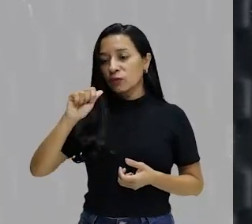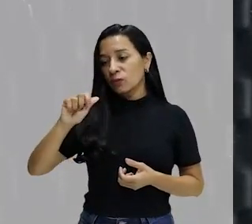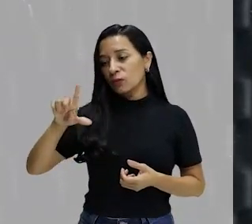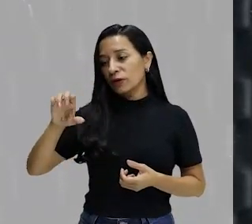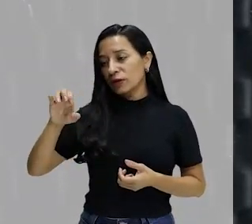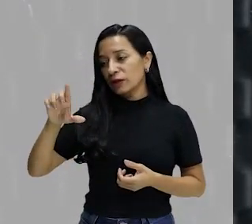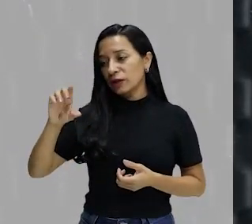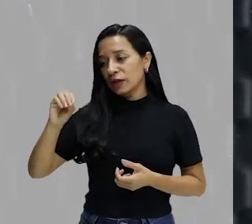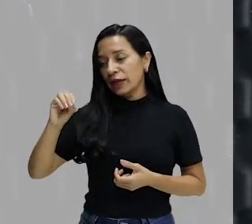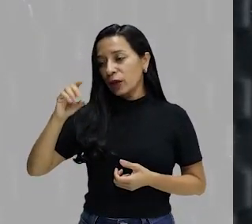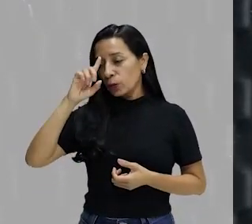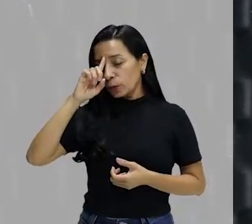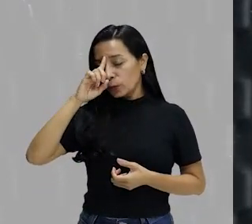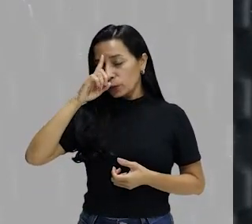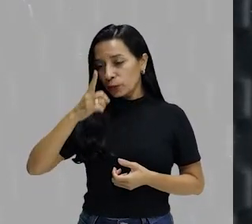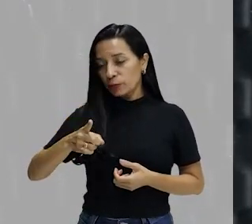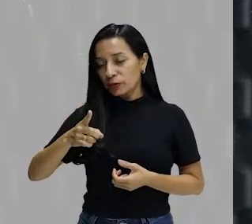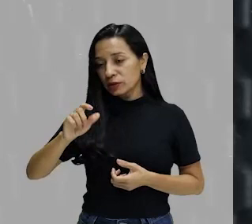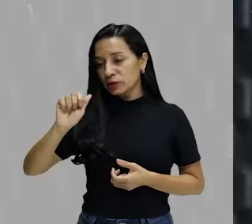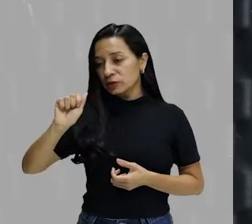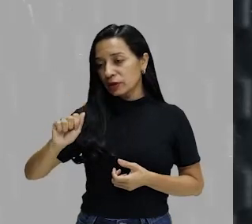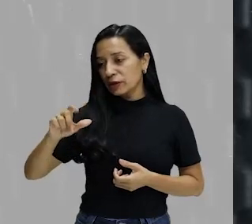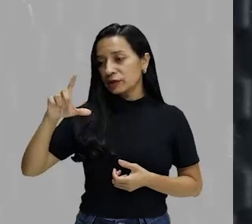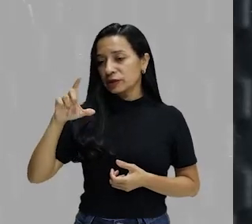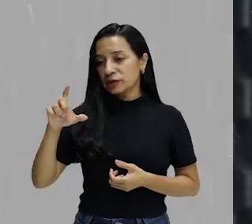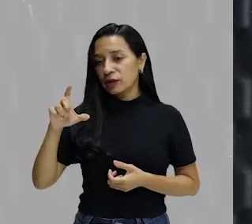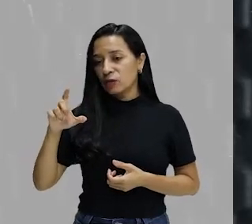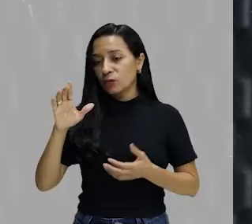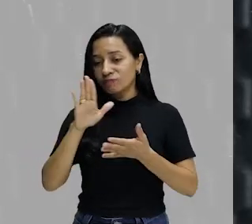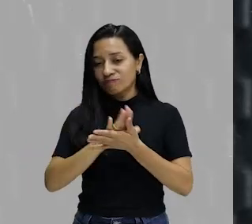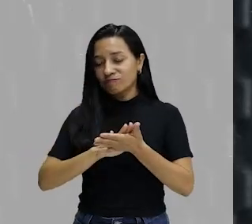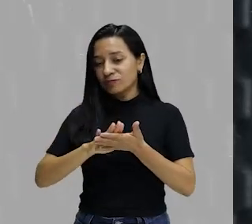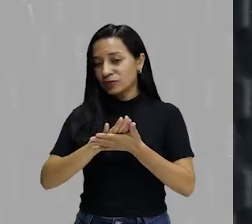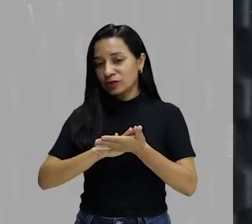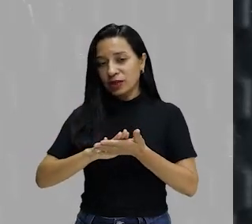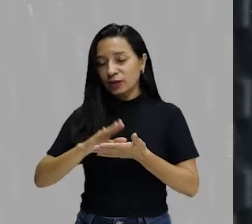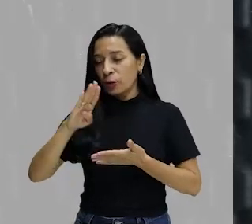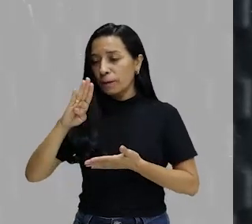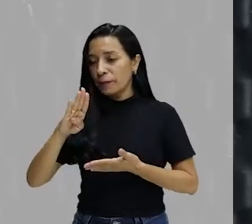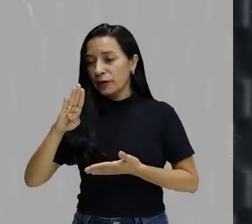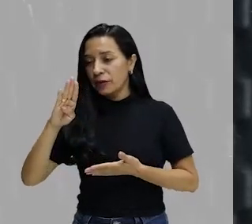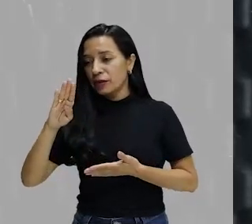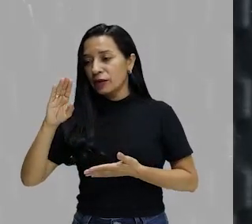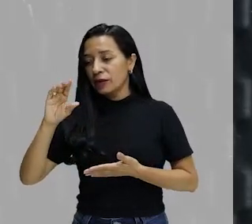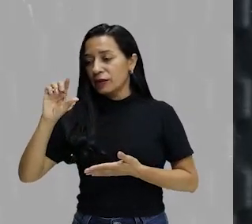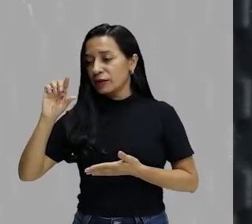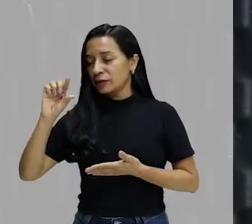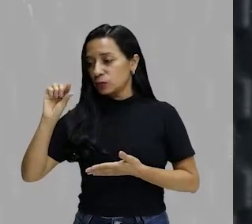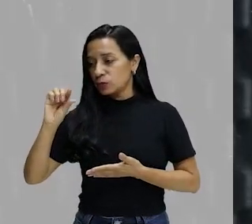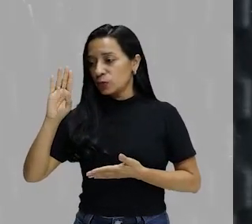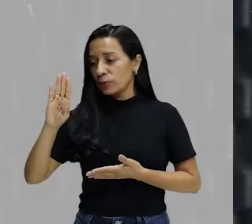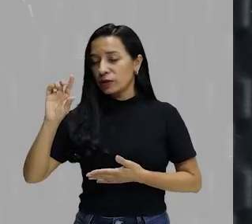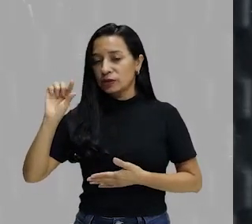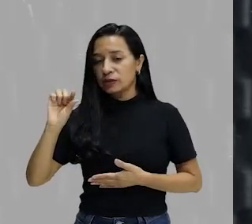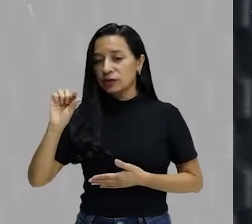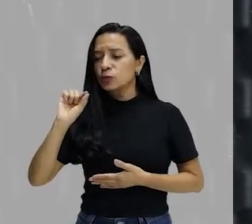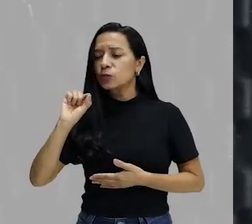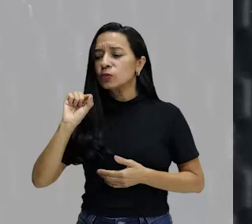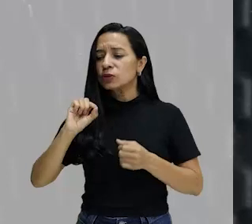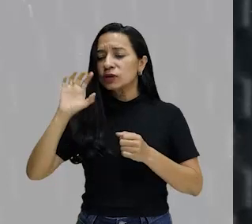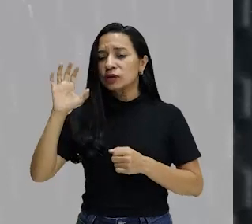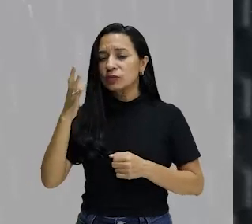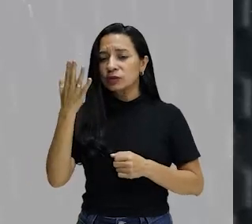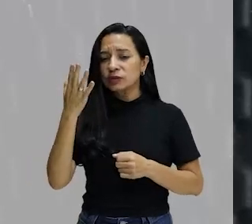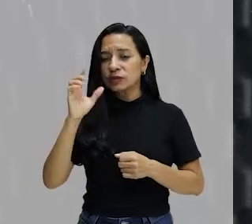e nenhum alelo dominante do gene B, ou seja, Bzinho, o que vai acontecer? Ó, o azão aqui, o